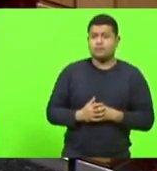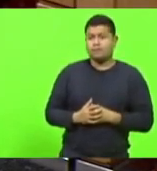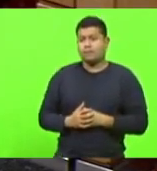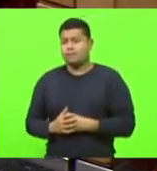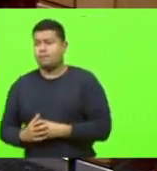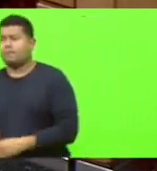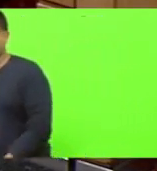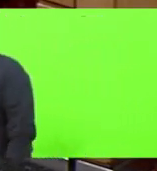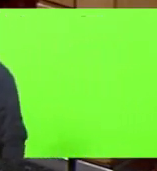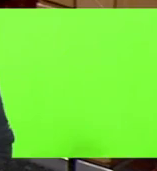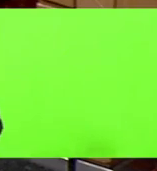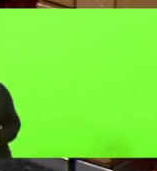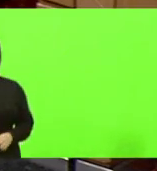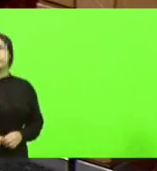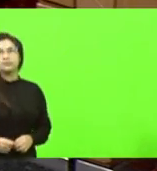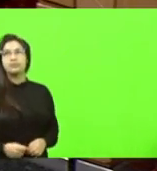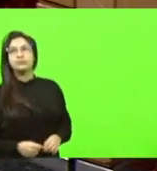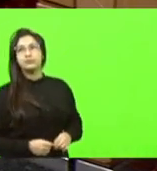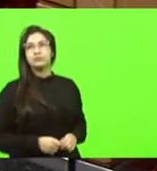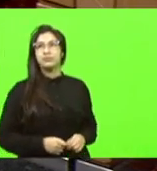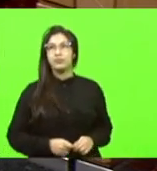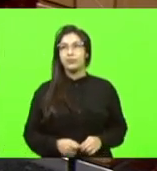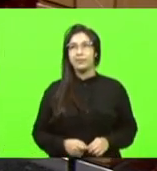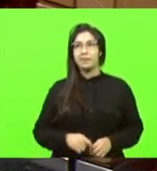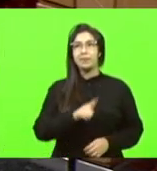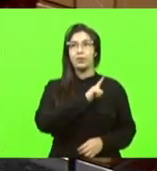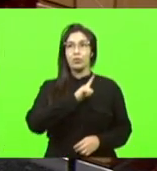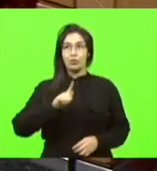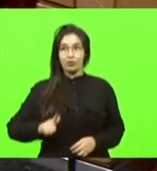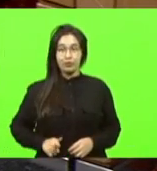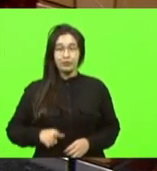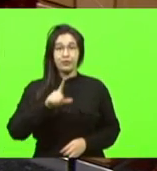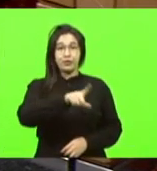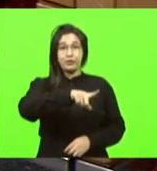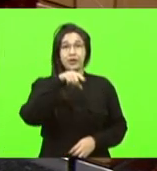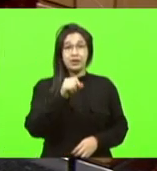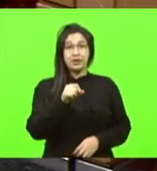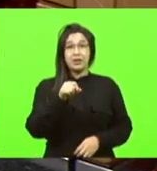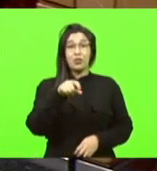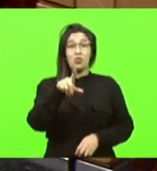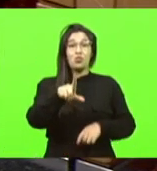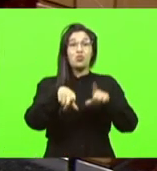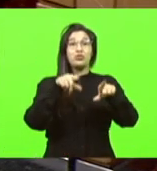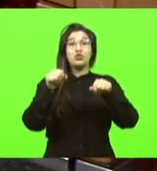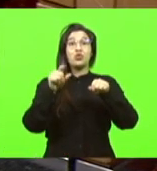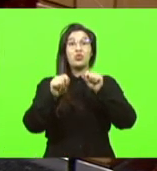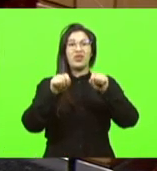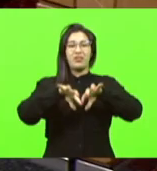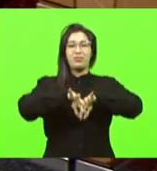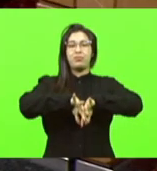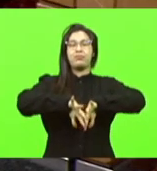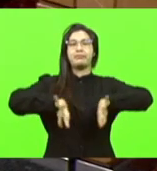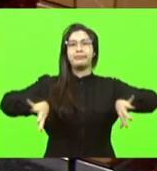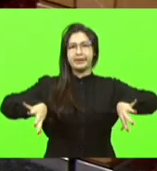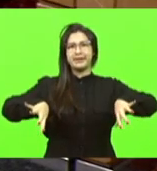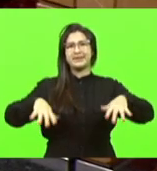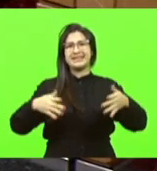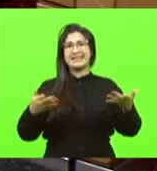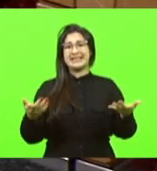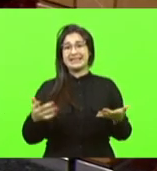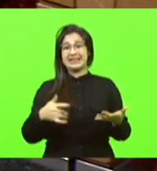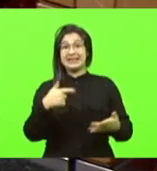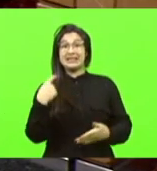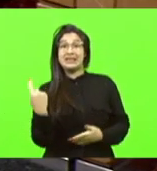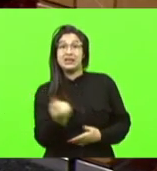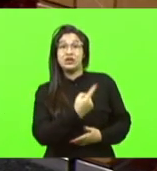governo federal quando escolheu esta segregação e nos colocou nessa situação Deputado Marcos